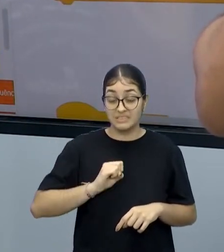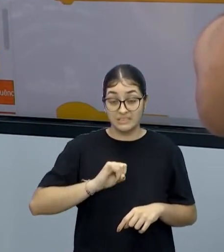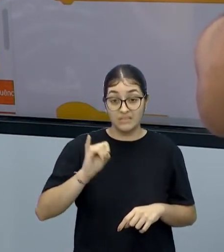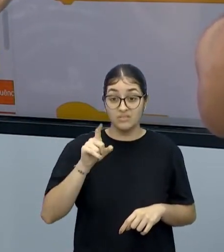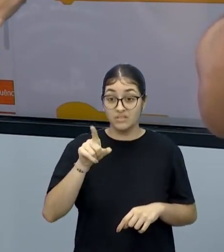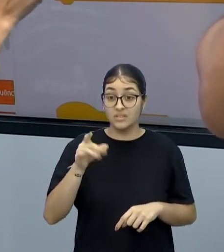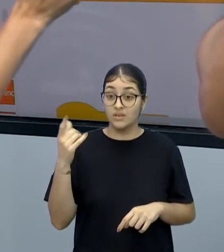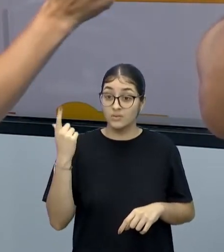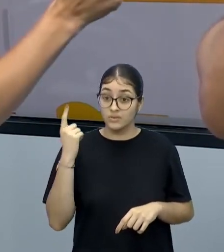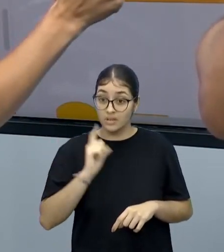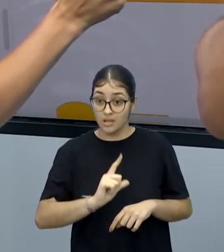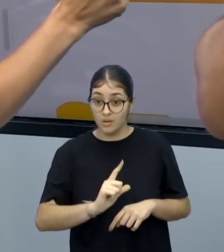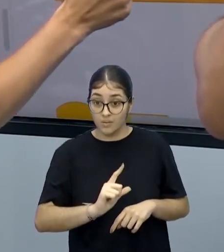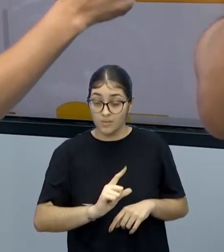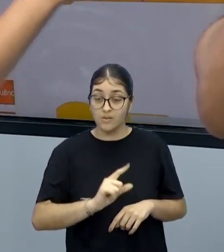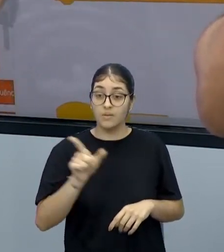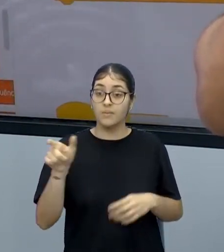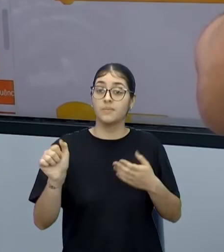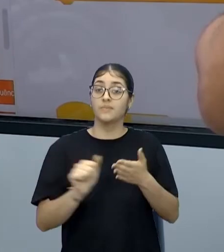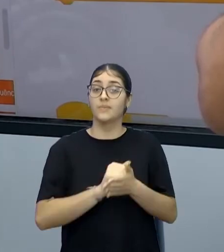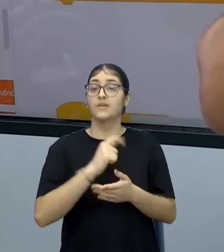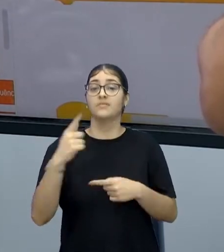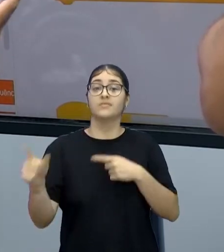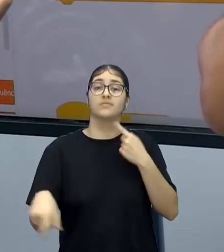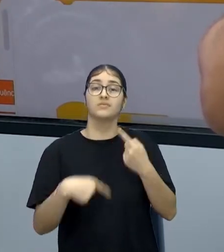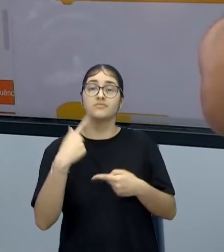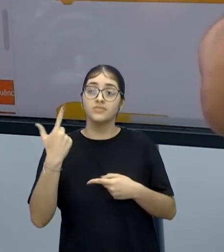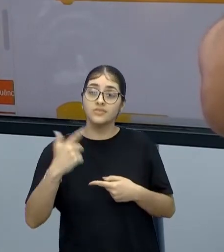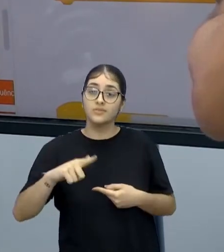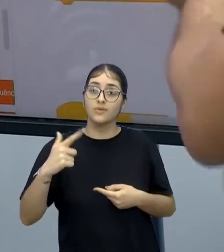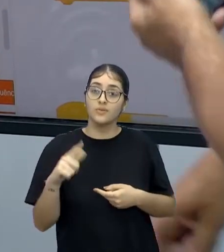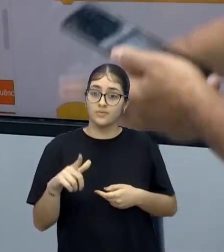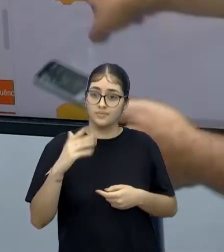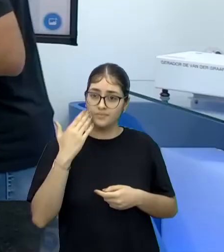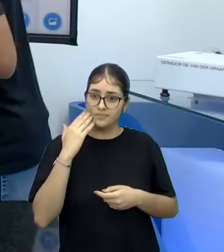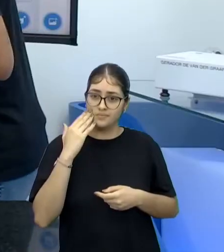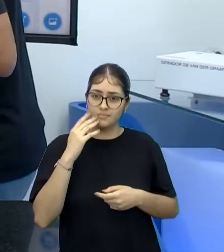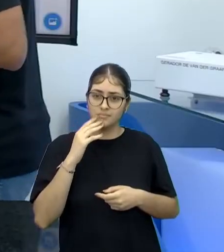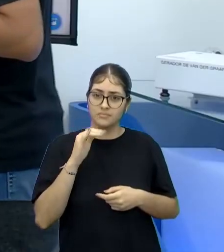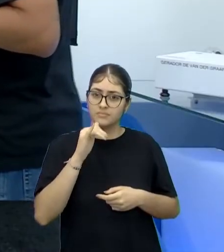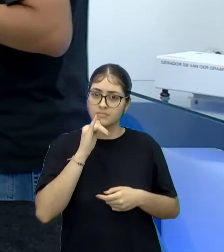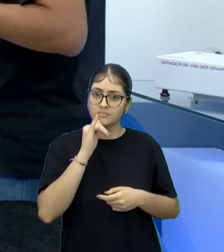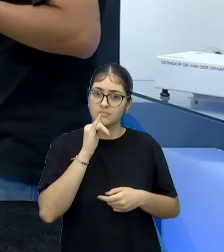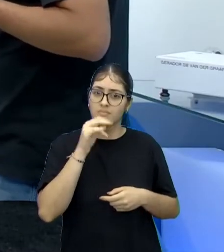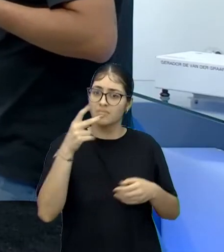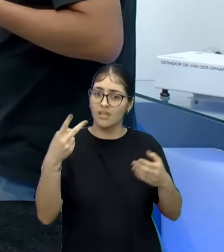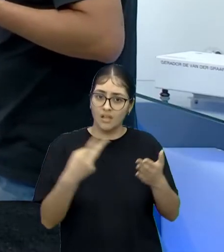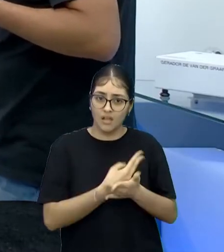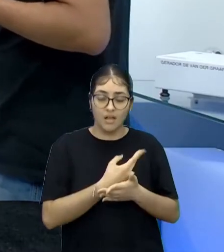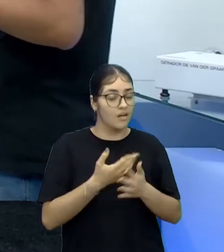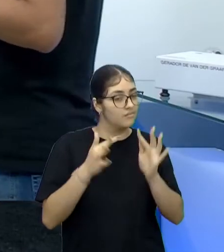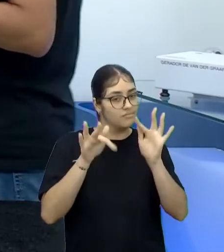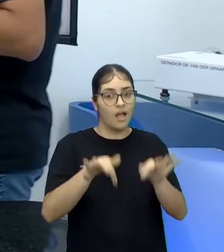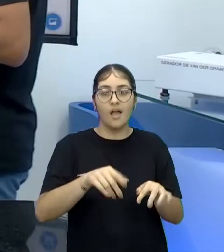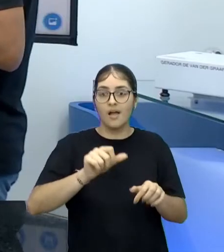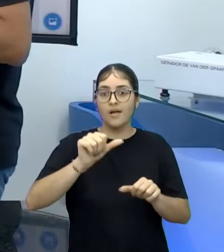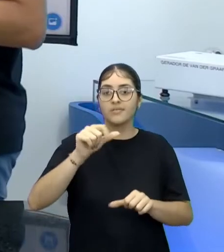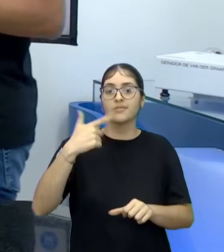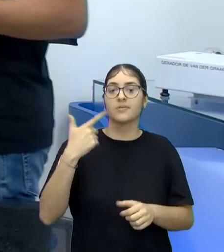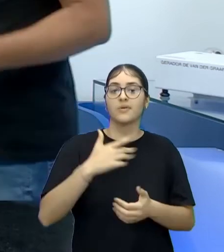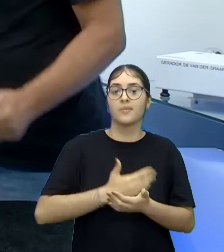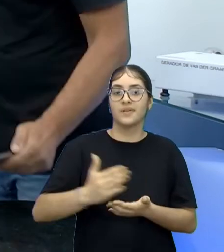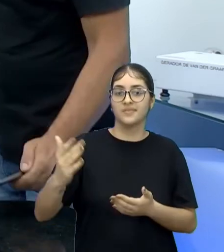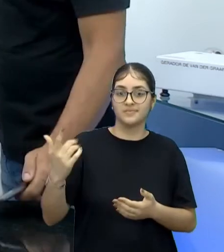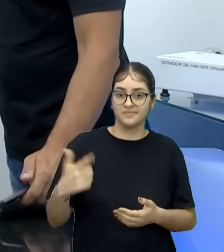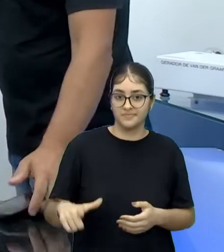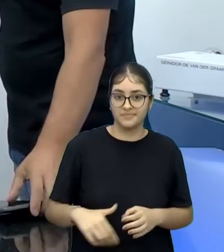a sequência, apaga a sequência e roda de novo. Se não acertar... Aí, fim, você errou. Errou. Aí